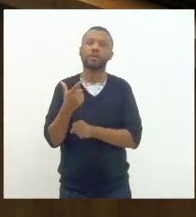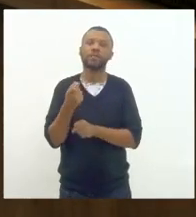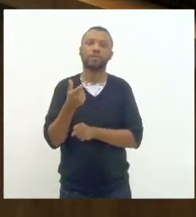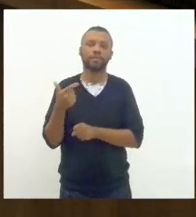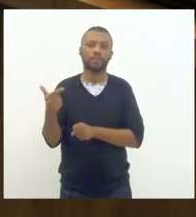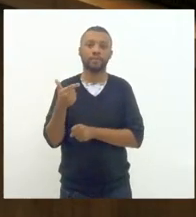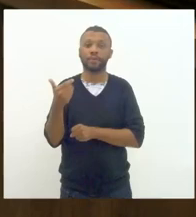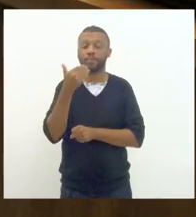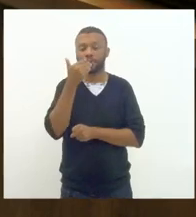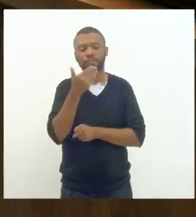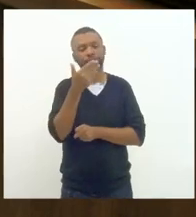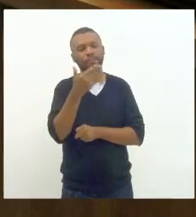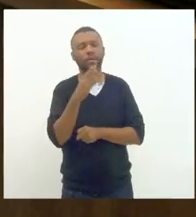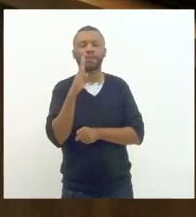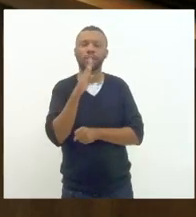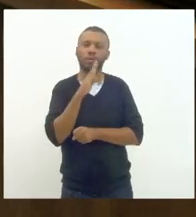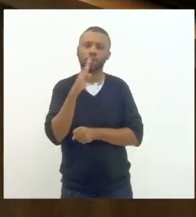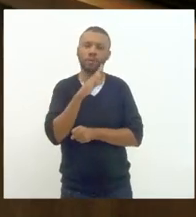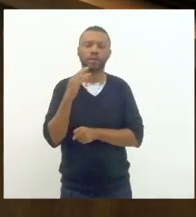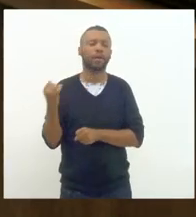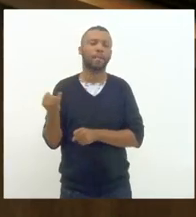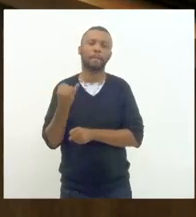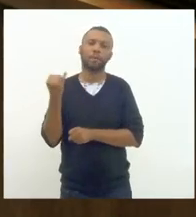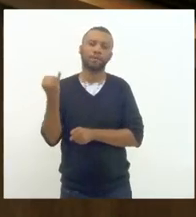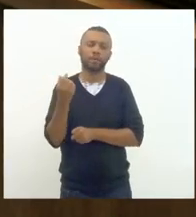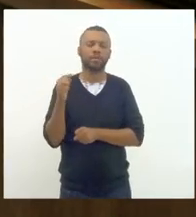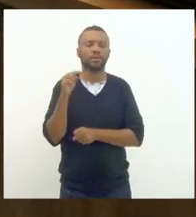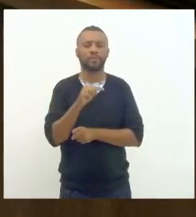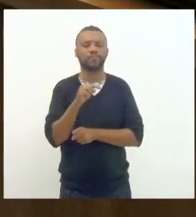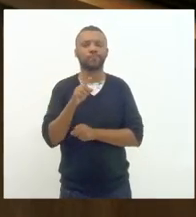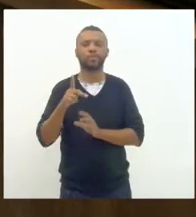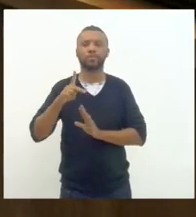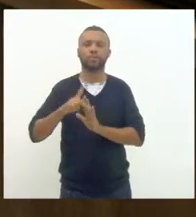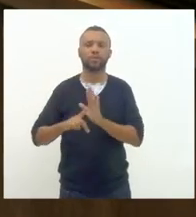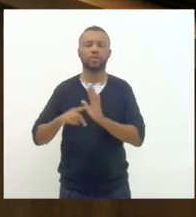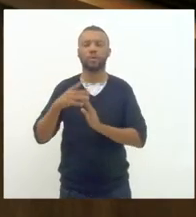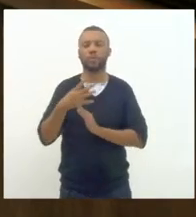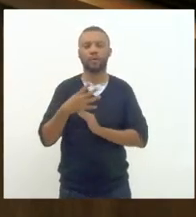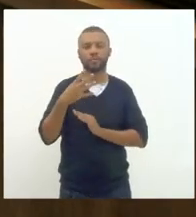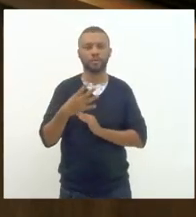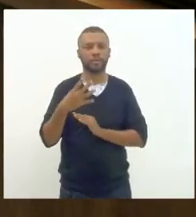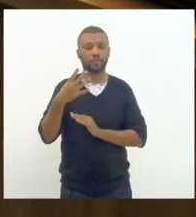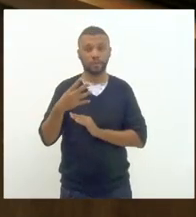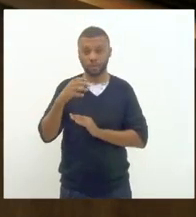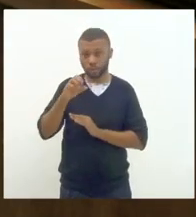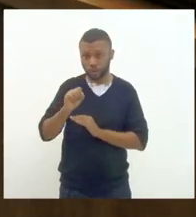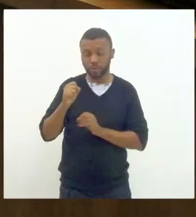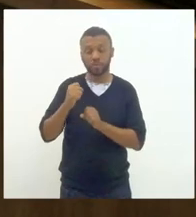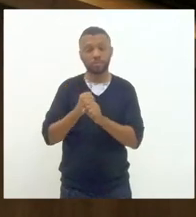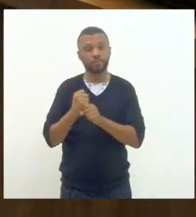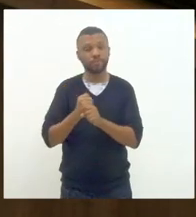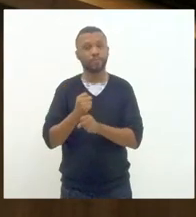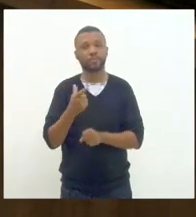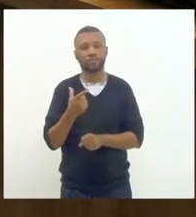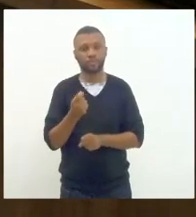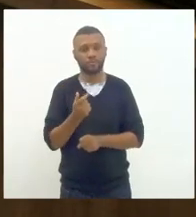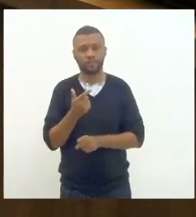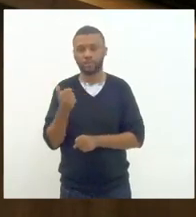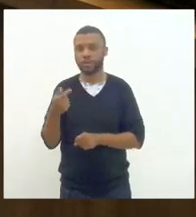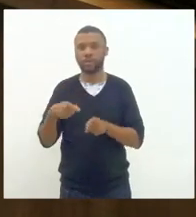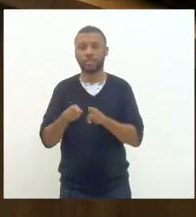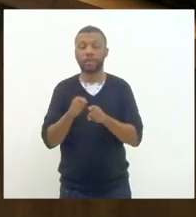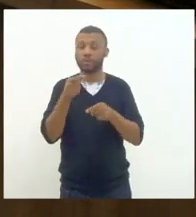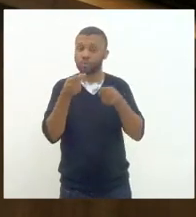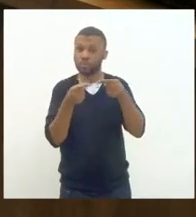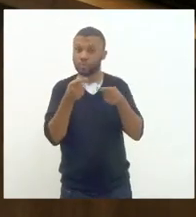pela urgência e a importância, a relevância do projeto 4448 de 21, também trazer a pauta